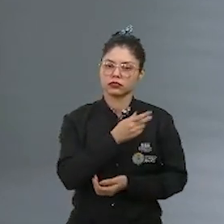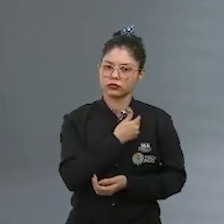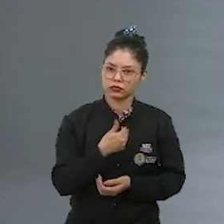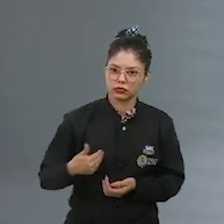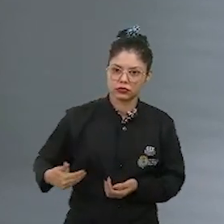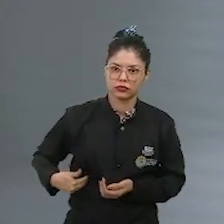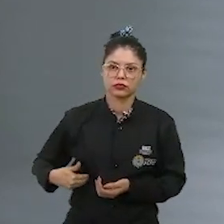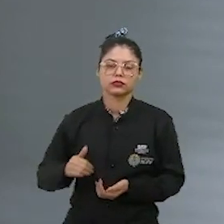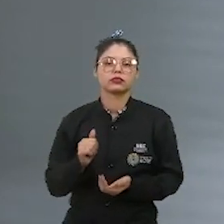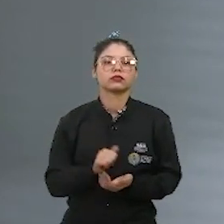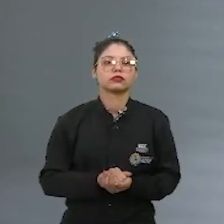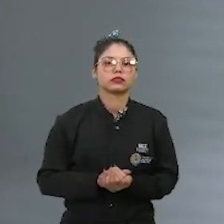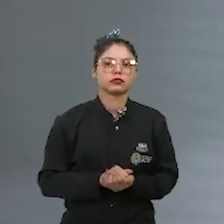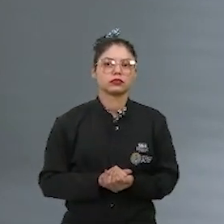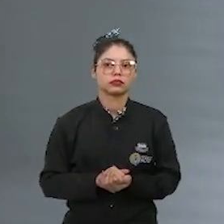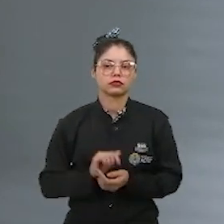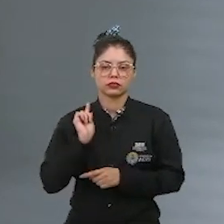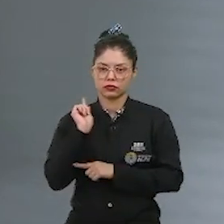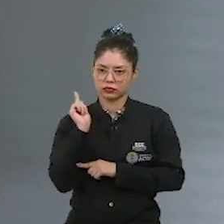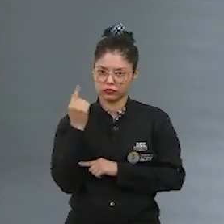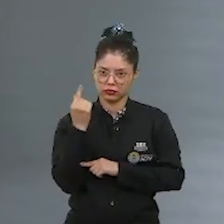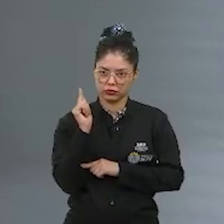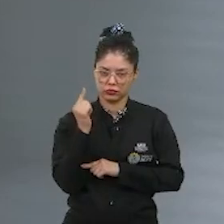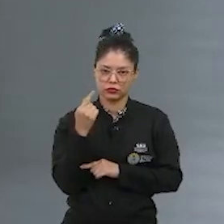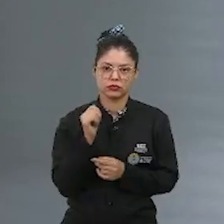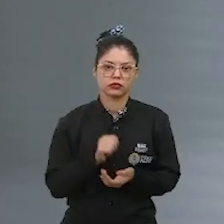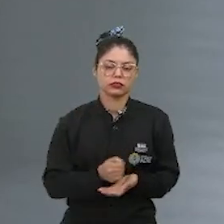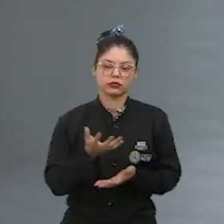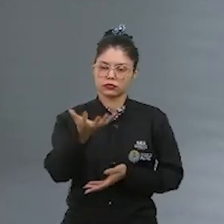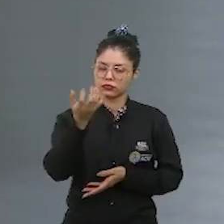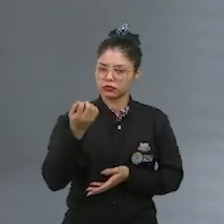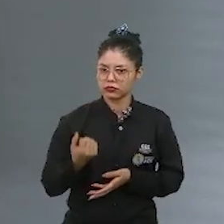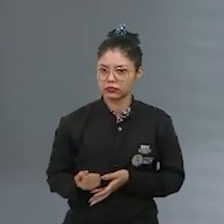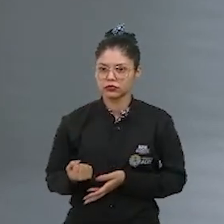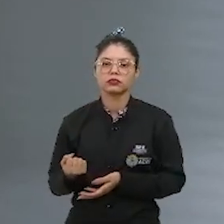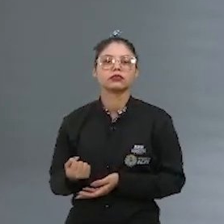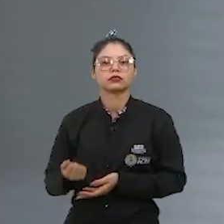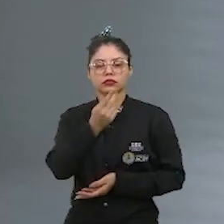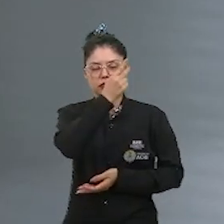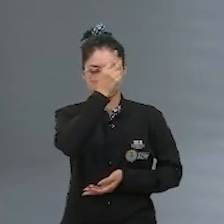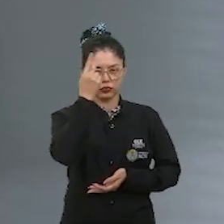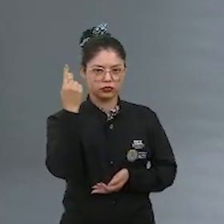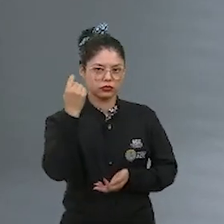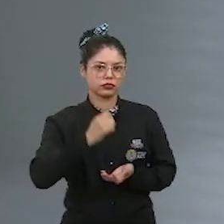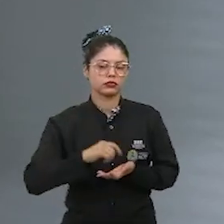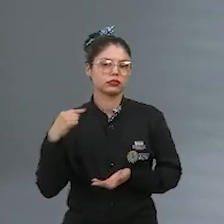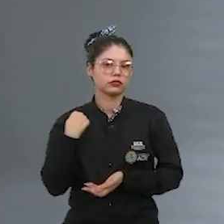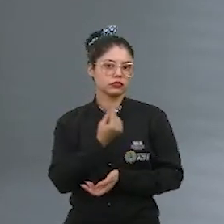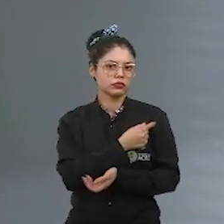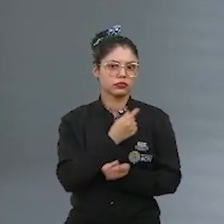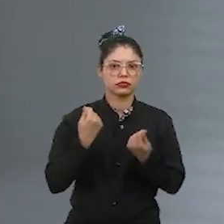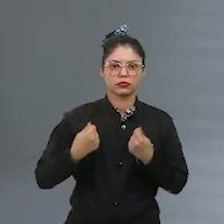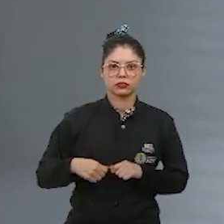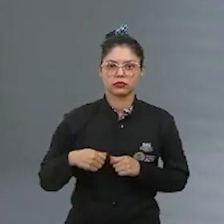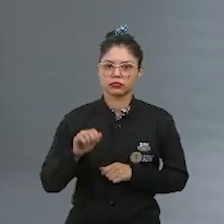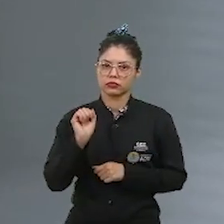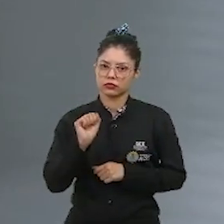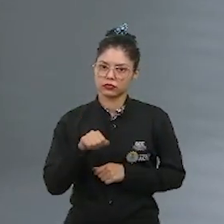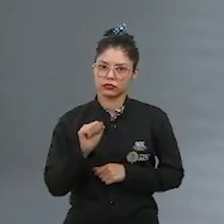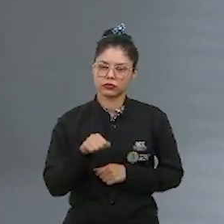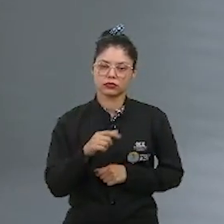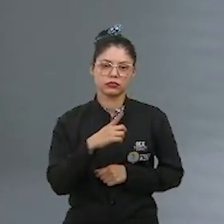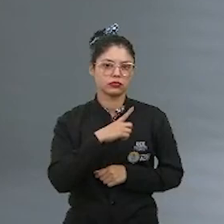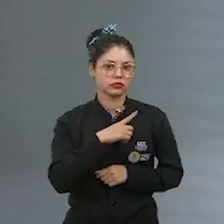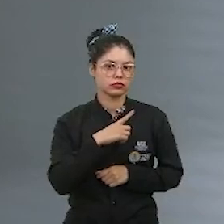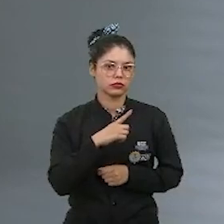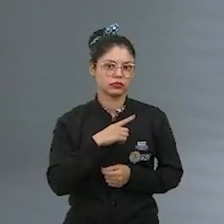né, política geográfica, receber essas pessoas, nós precisamos sim